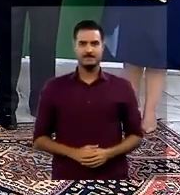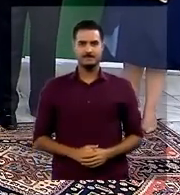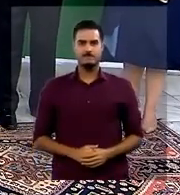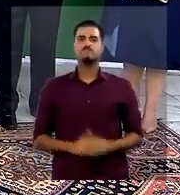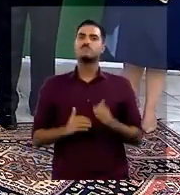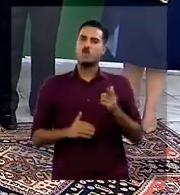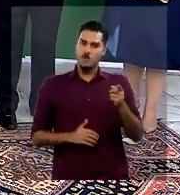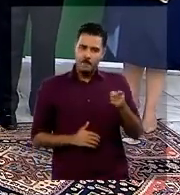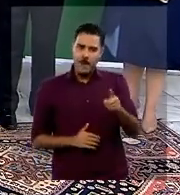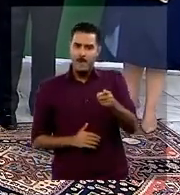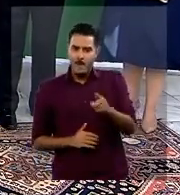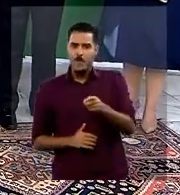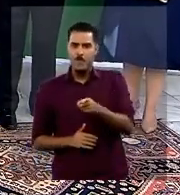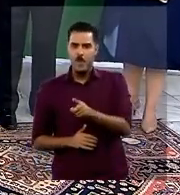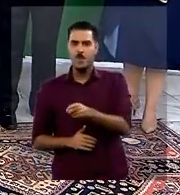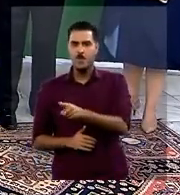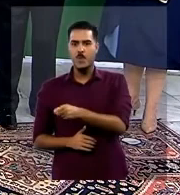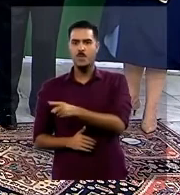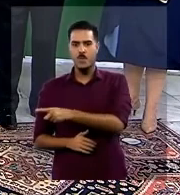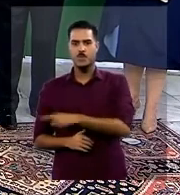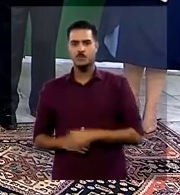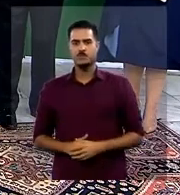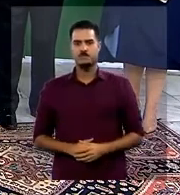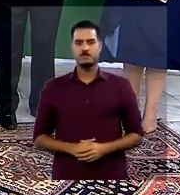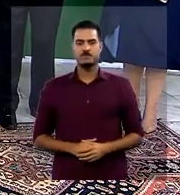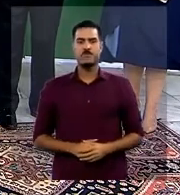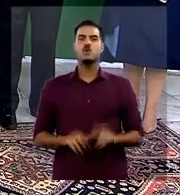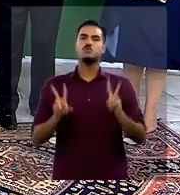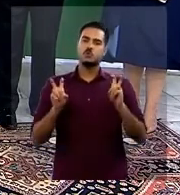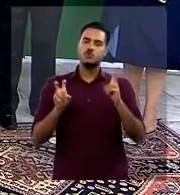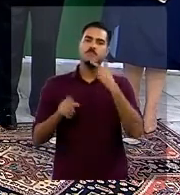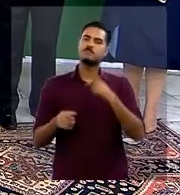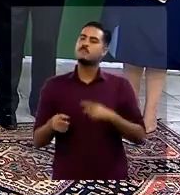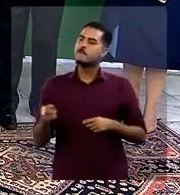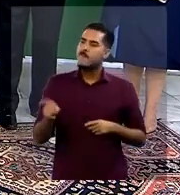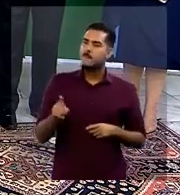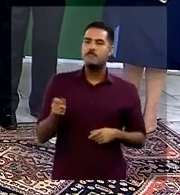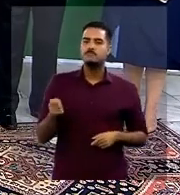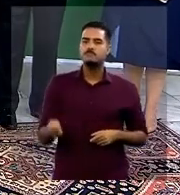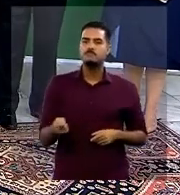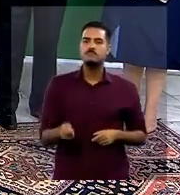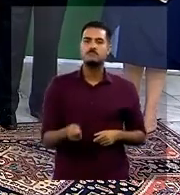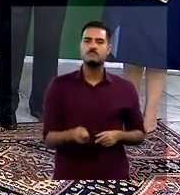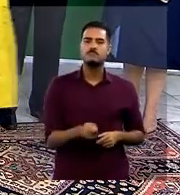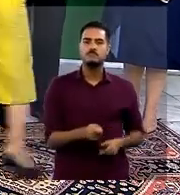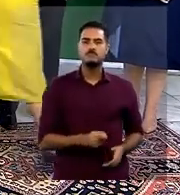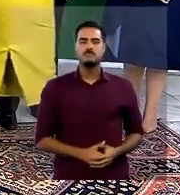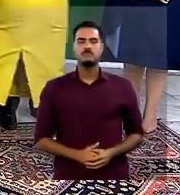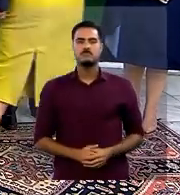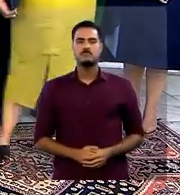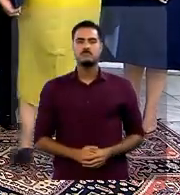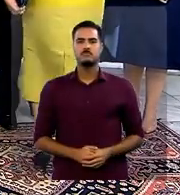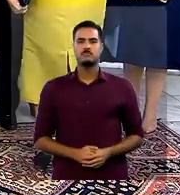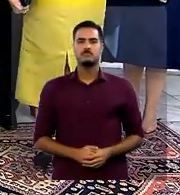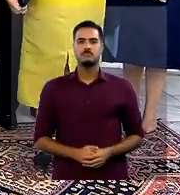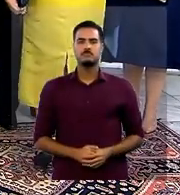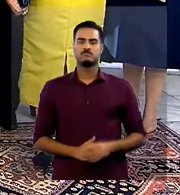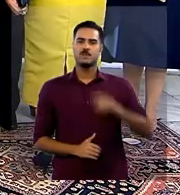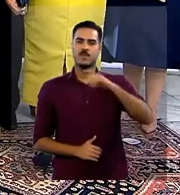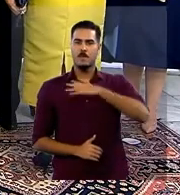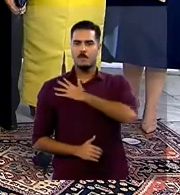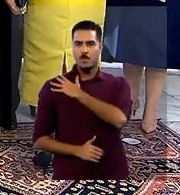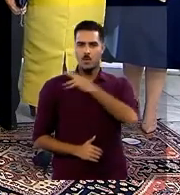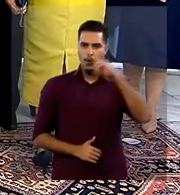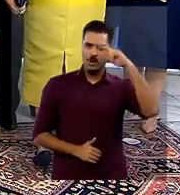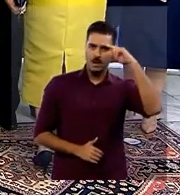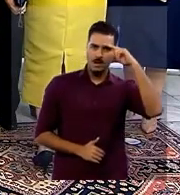continua os cumprimentos em relação a outras autoridades. O vice-presidente Hamilton Mourão, a esposa